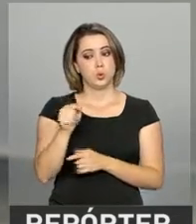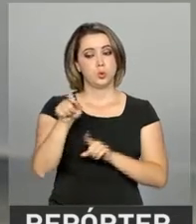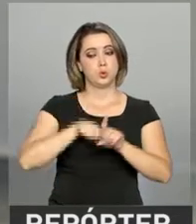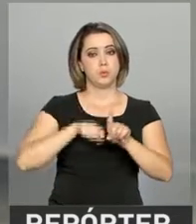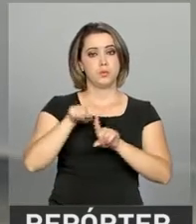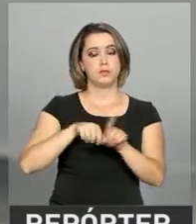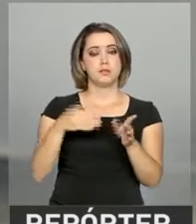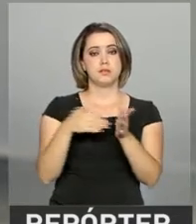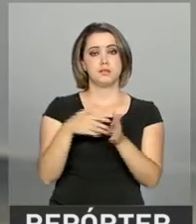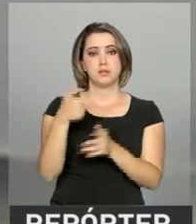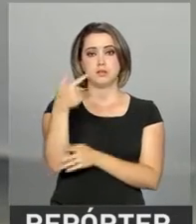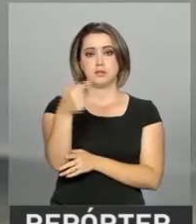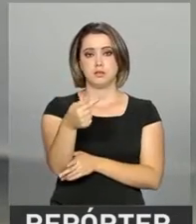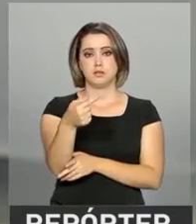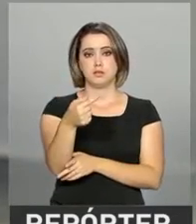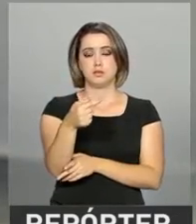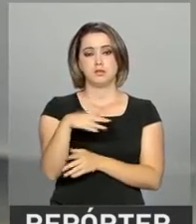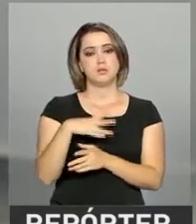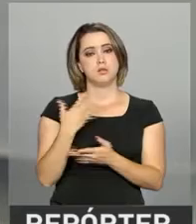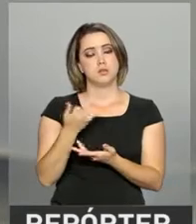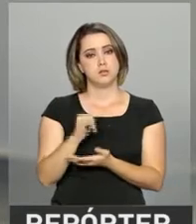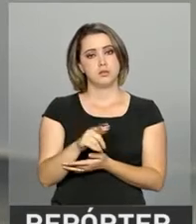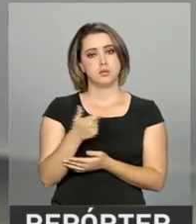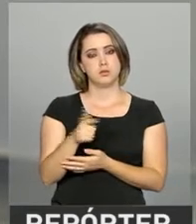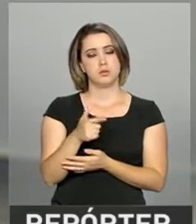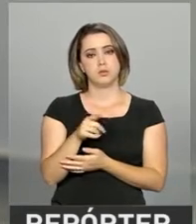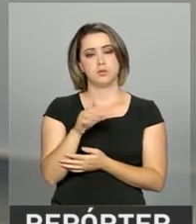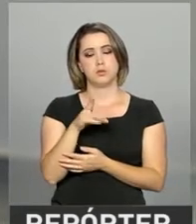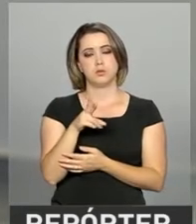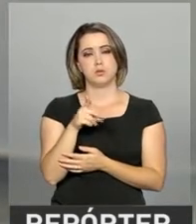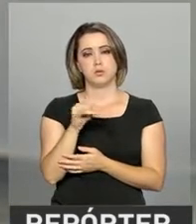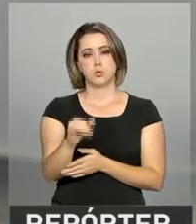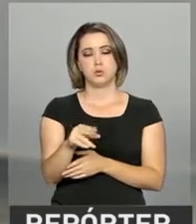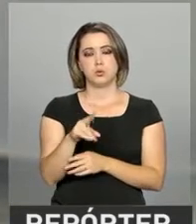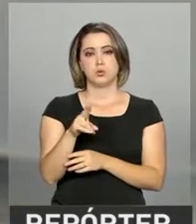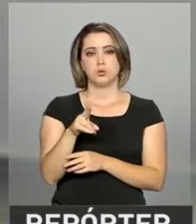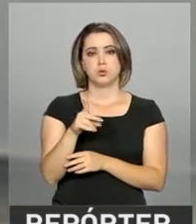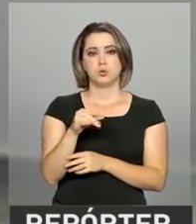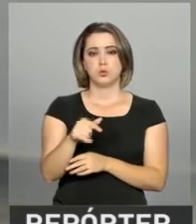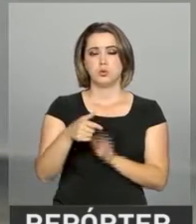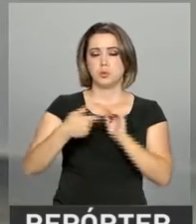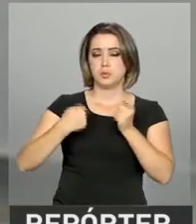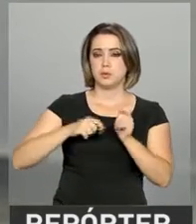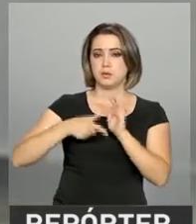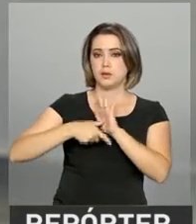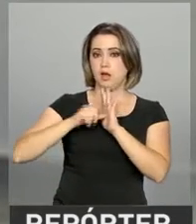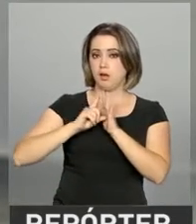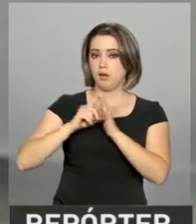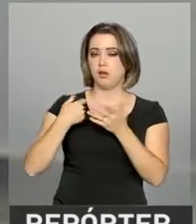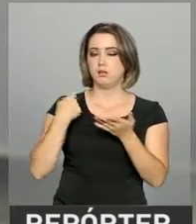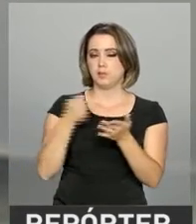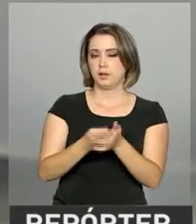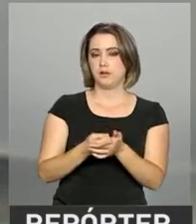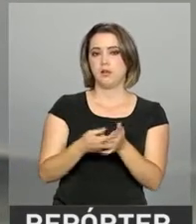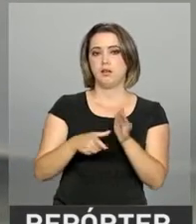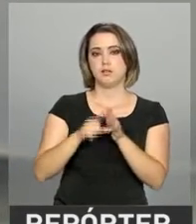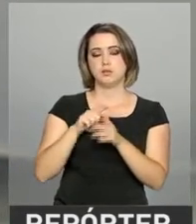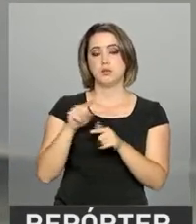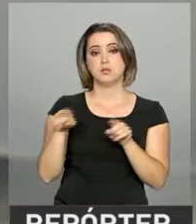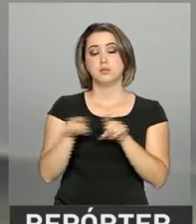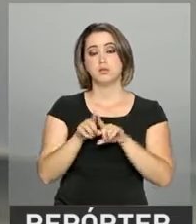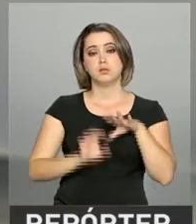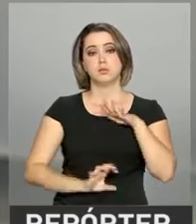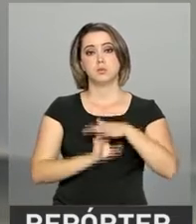até o dia sete e quando a data não cair no dia útil recolhimento deverá ser antecipado Além disso as empresas